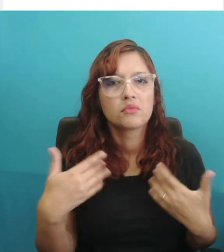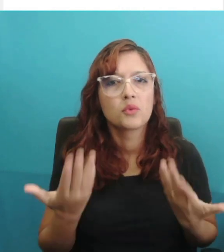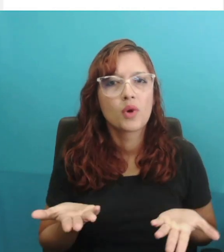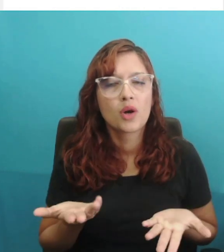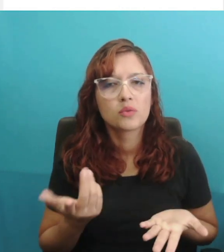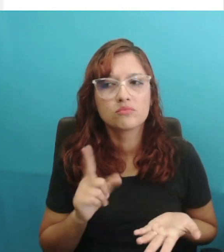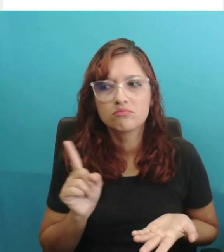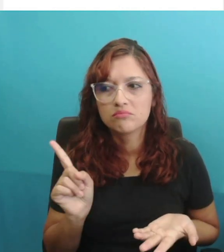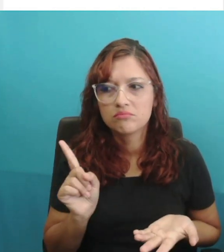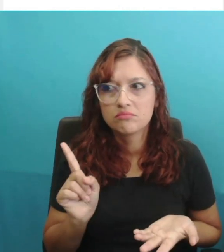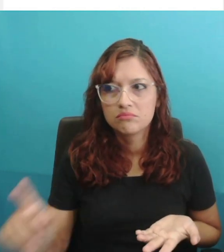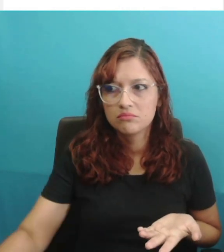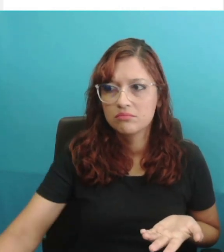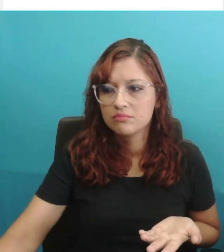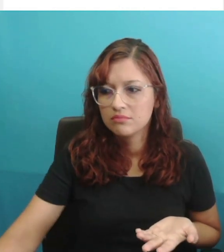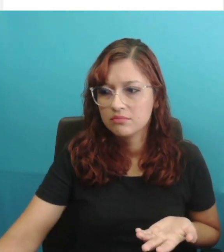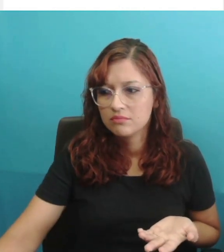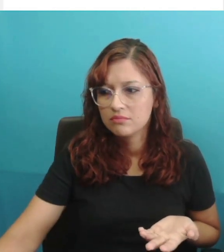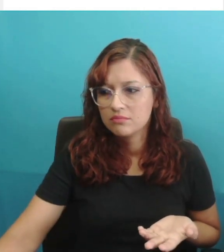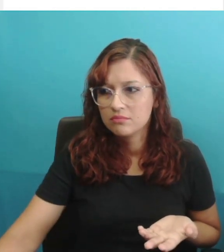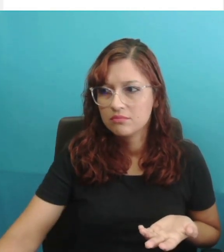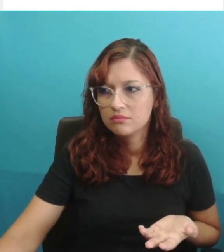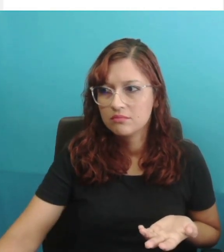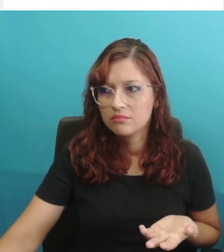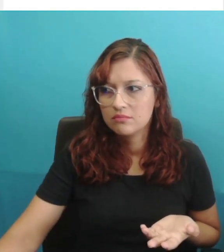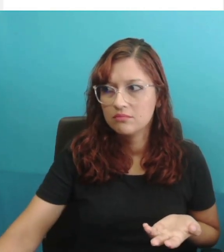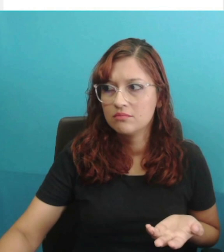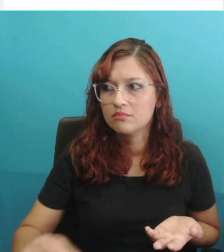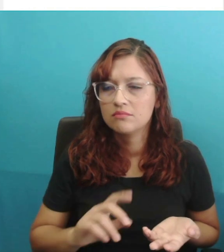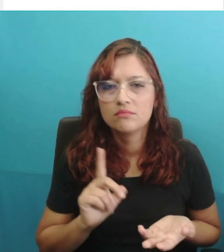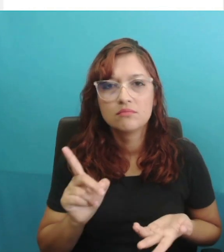Veja o verbo. Tá vendo?